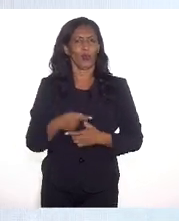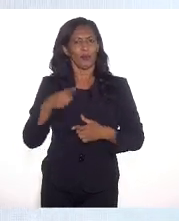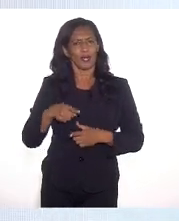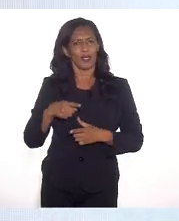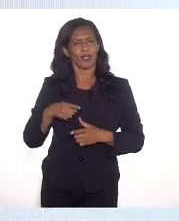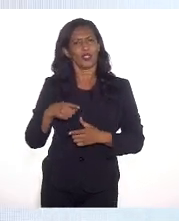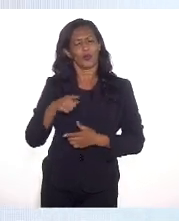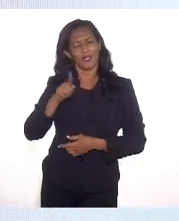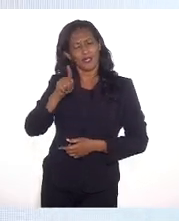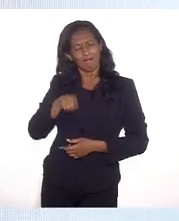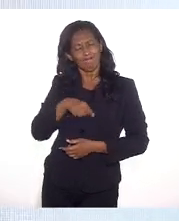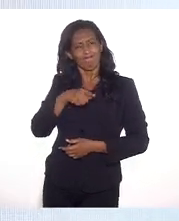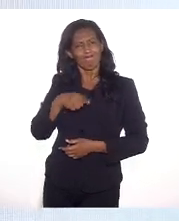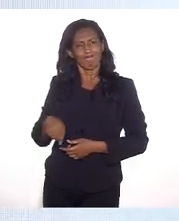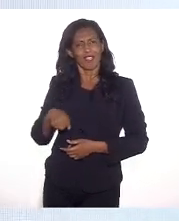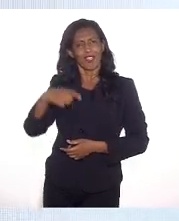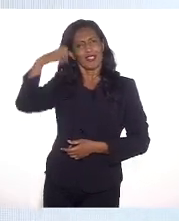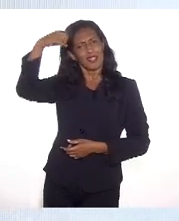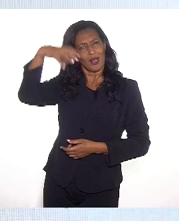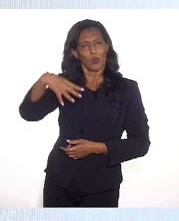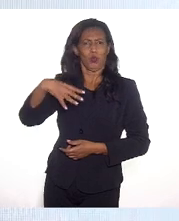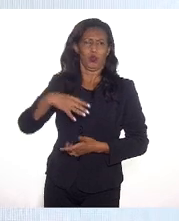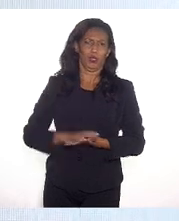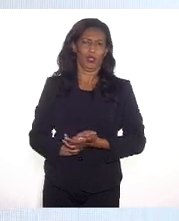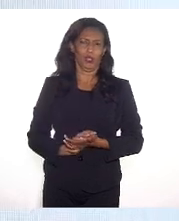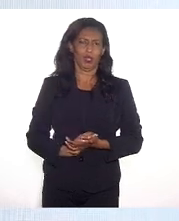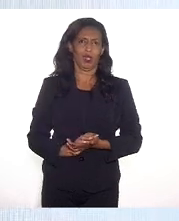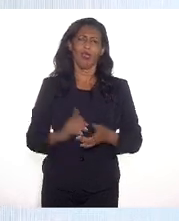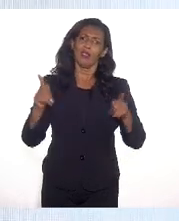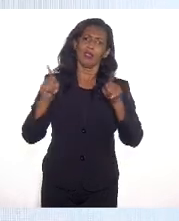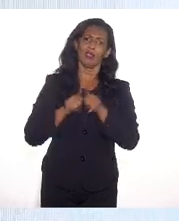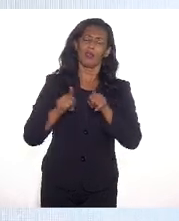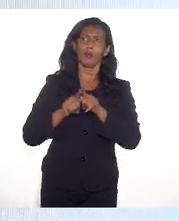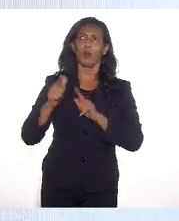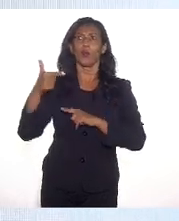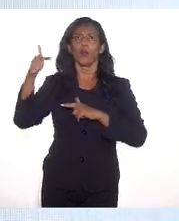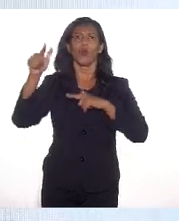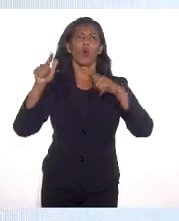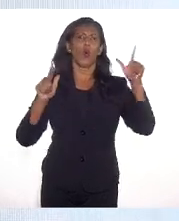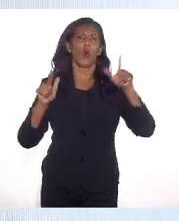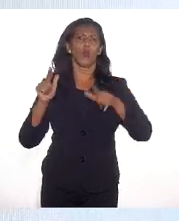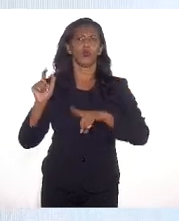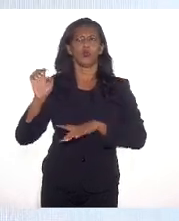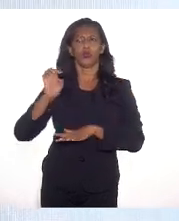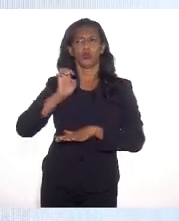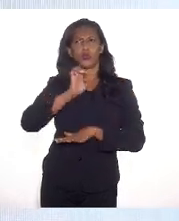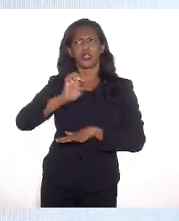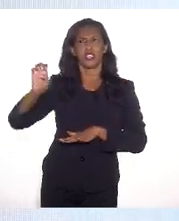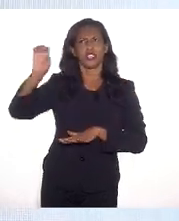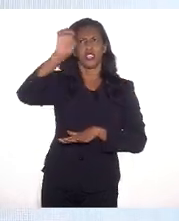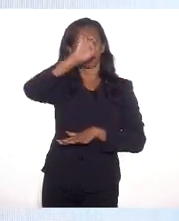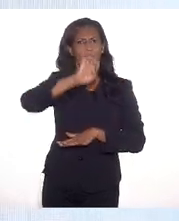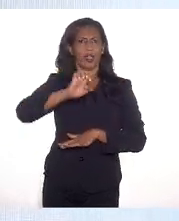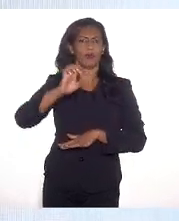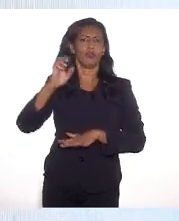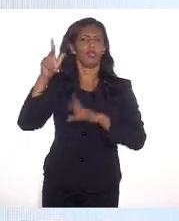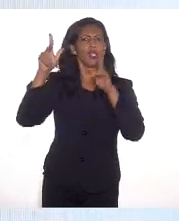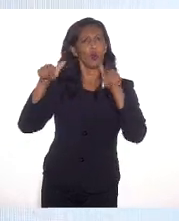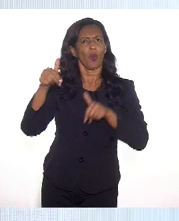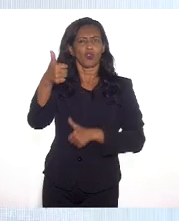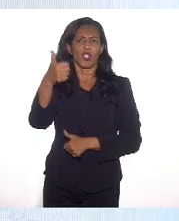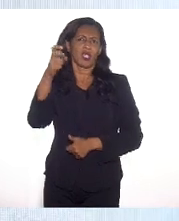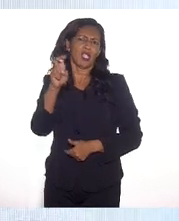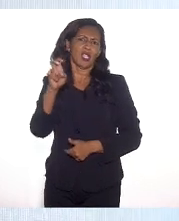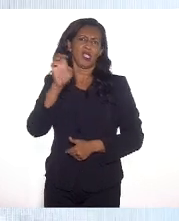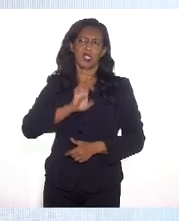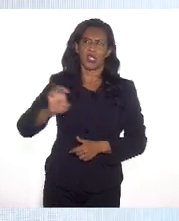isentar essa conta de luz. Assim como outros estados, são mais de 15 estados isentam as contas. E